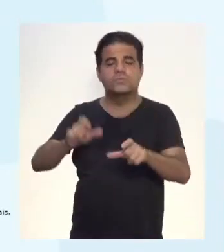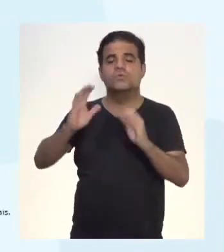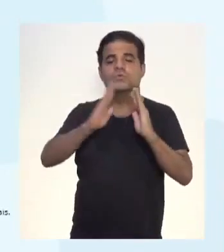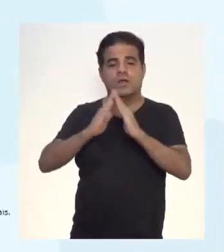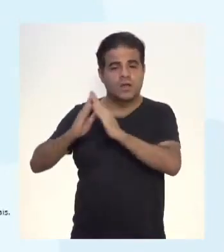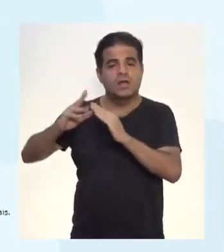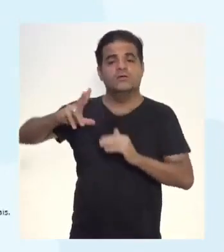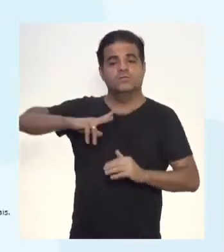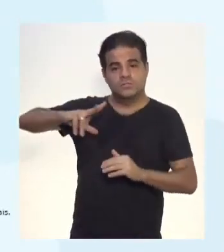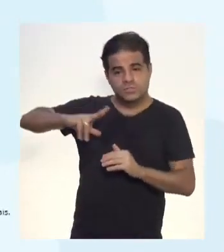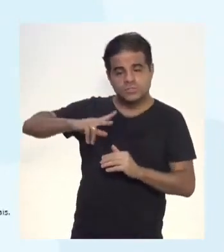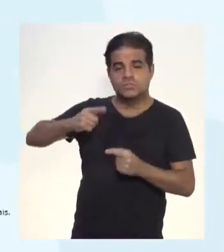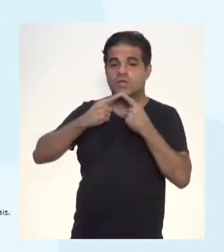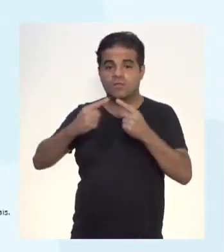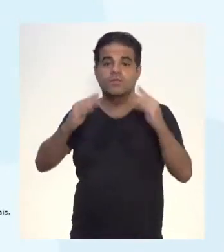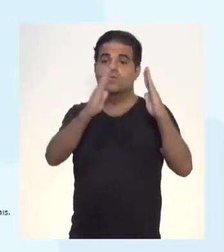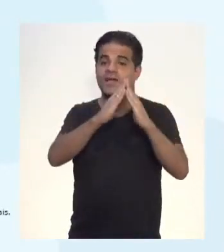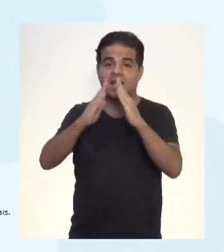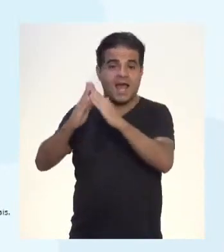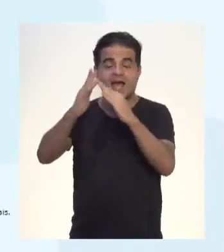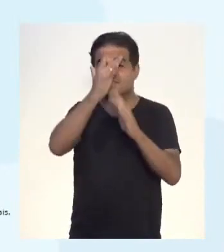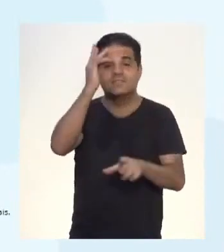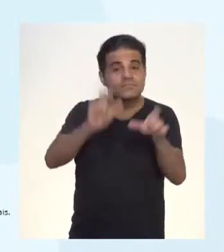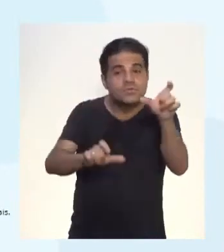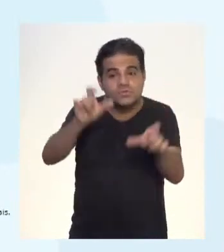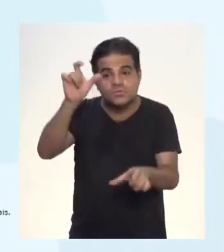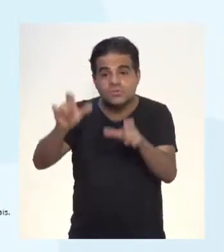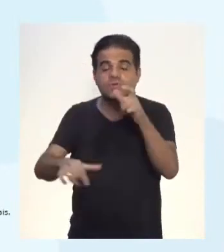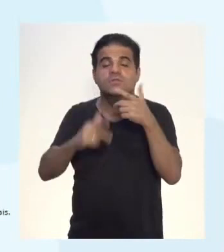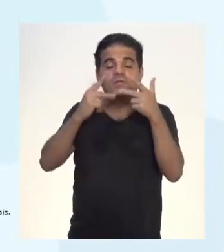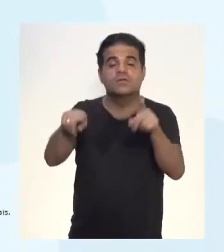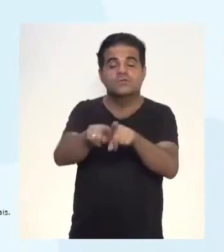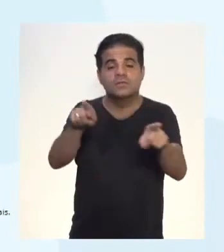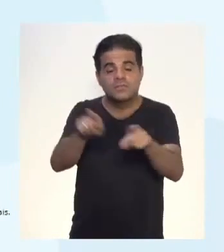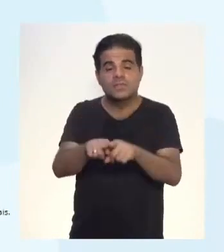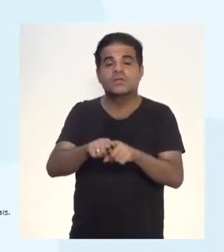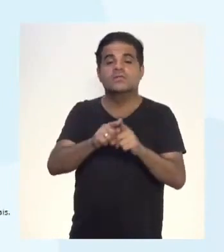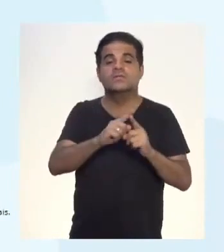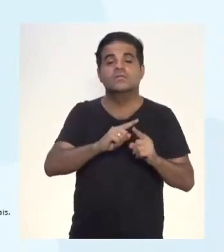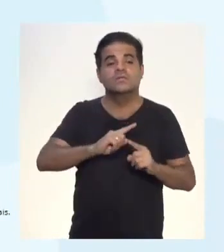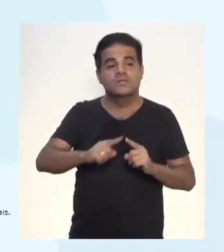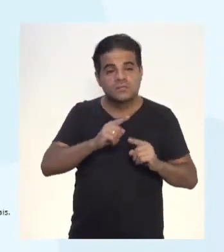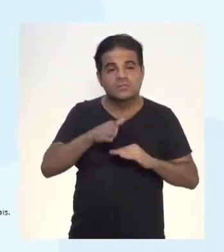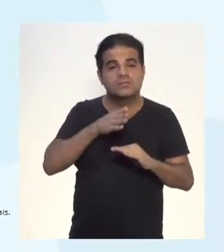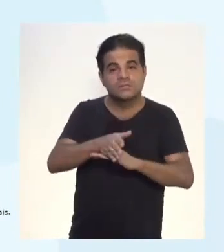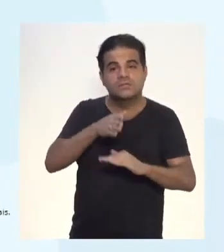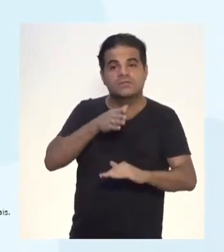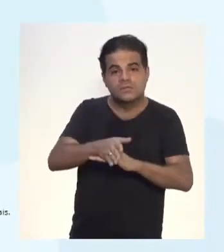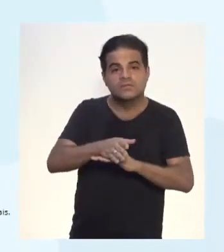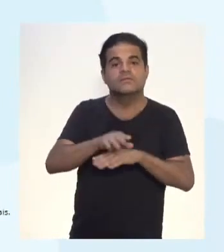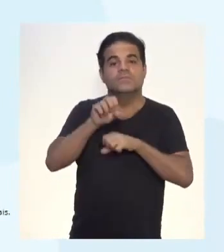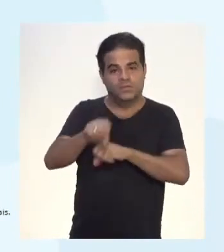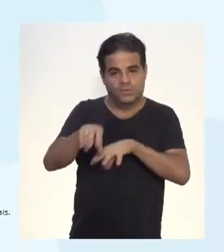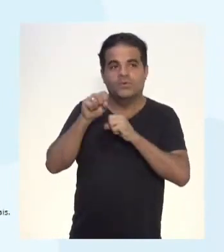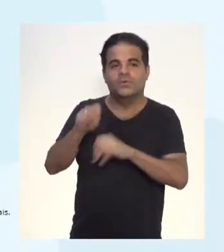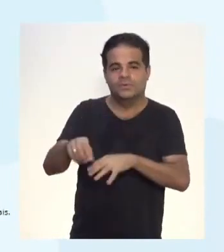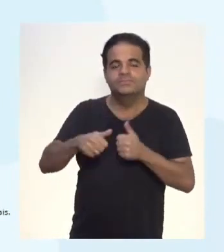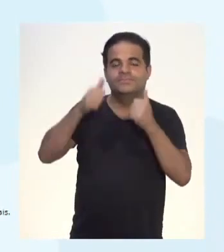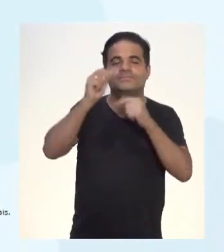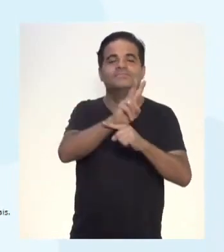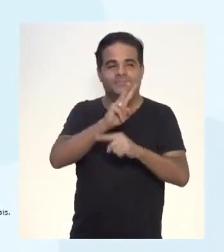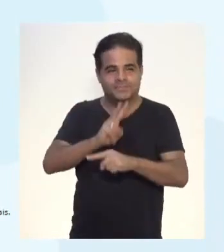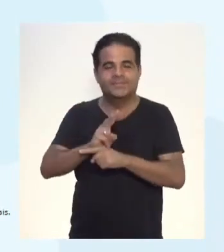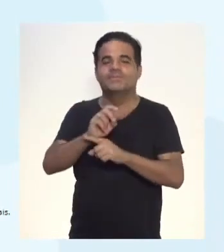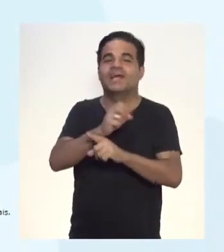domicílios particulares, então a gente está falando da casa das pessoas, né? E com as restrições de acesso à educação, proteção